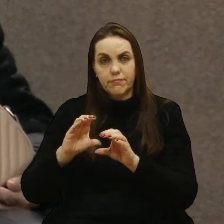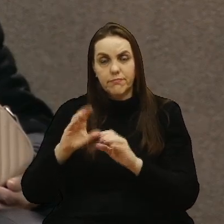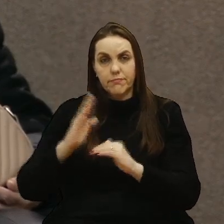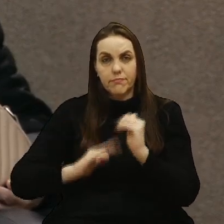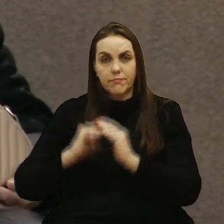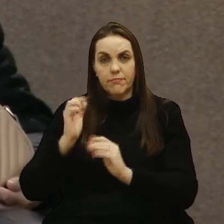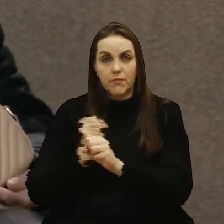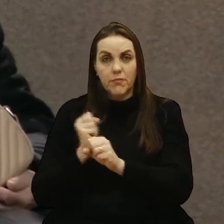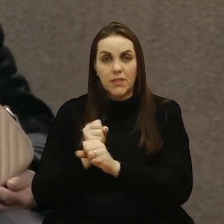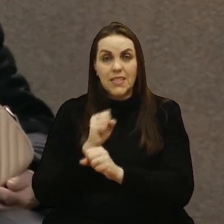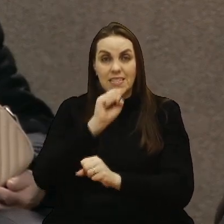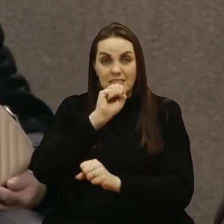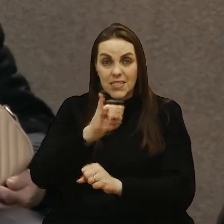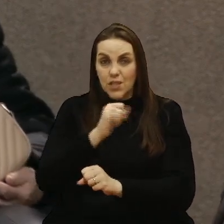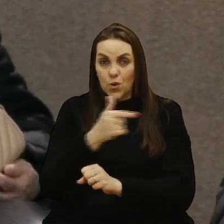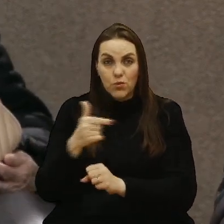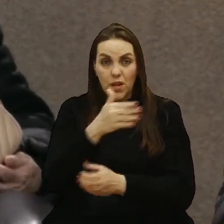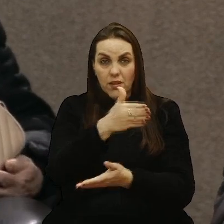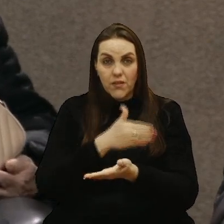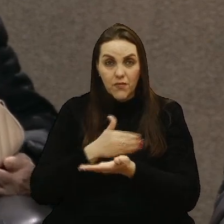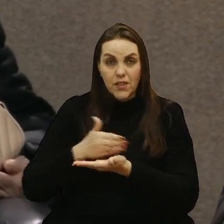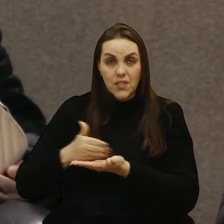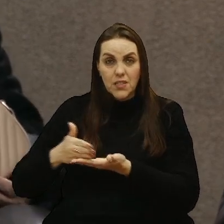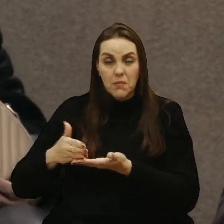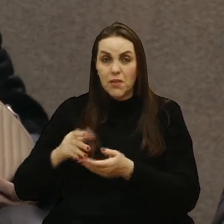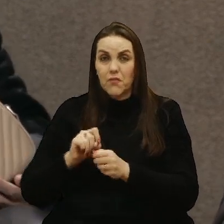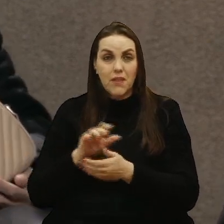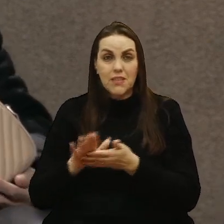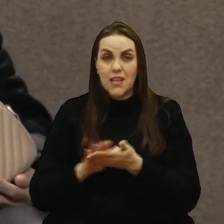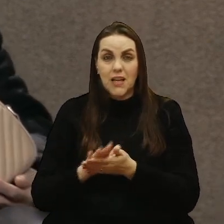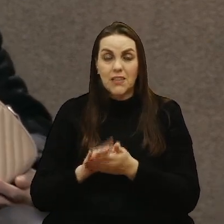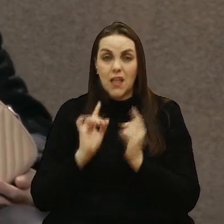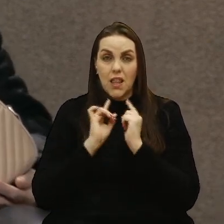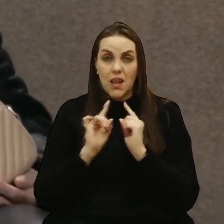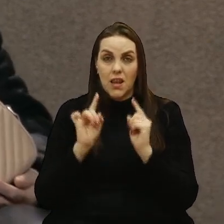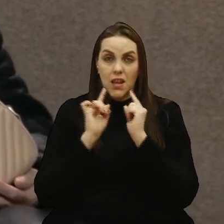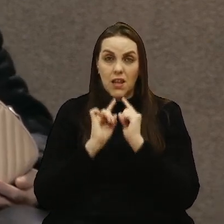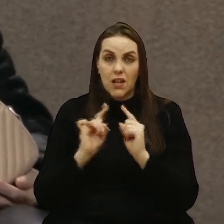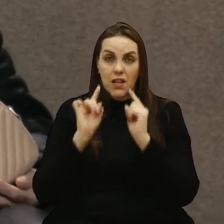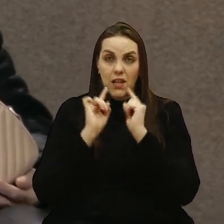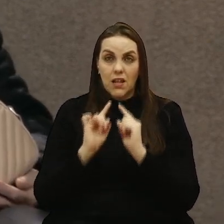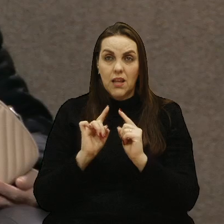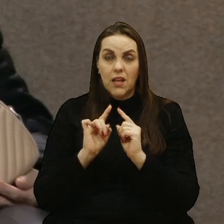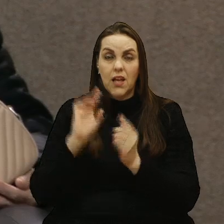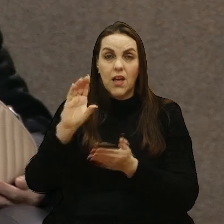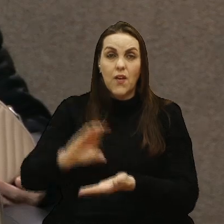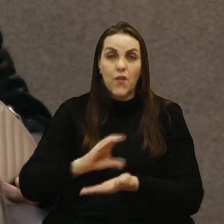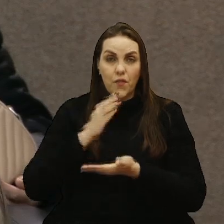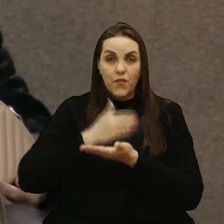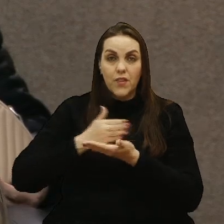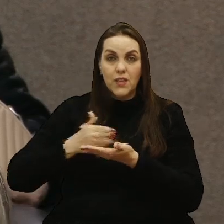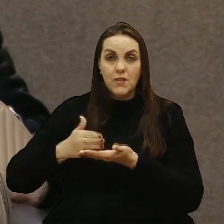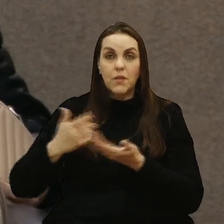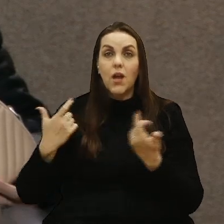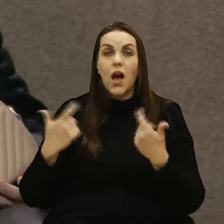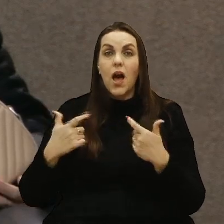sem financiamento a gente não consegue fazer nada. E a gente vai ficar aqui criticando, e o financiamento vai vir da onde?